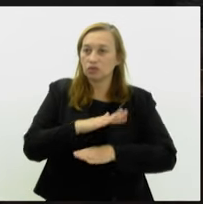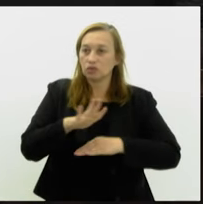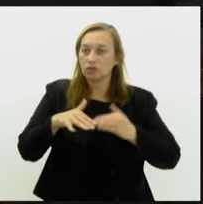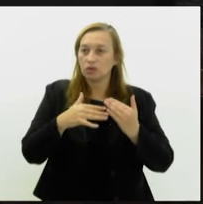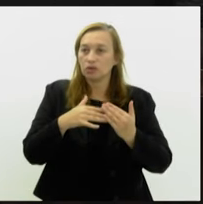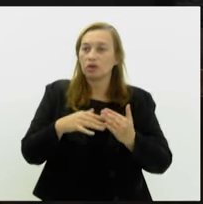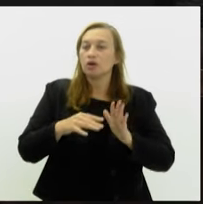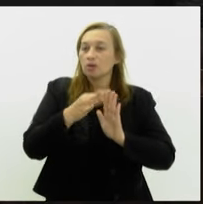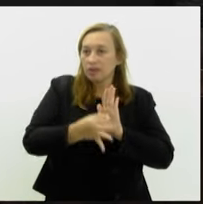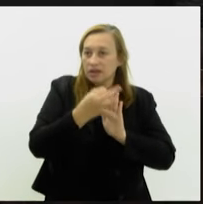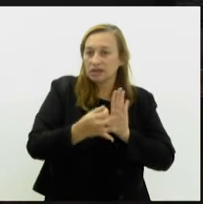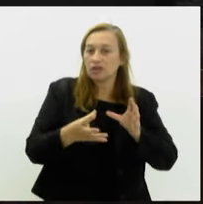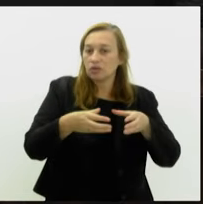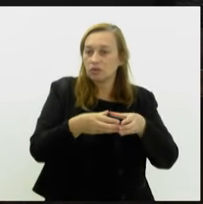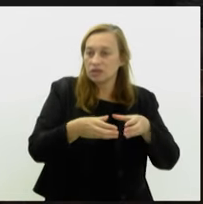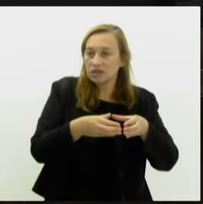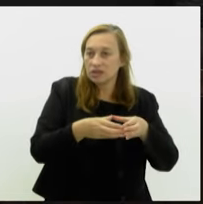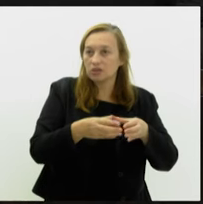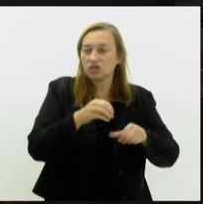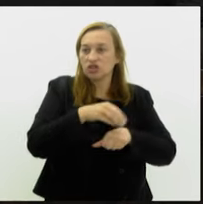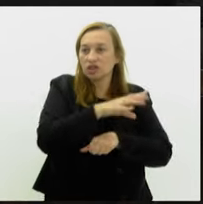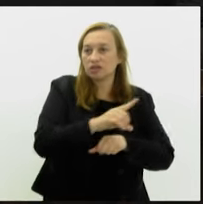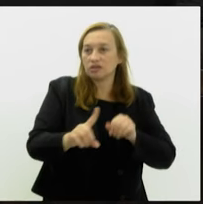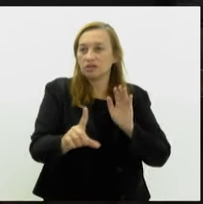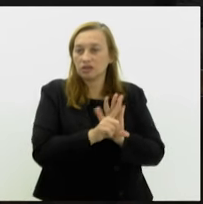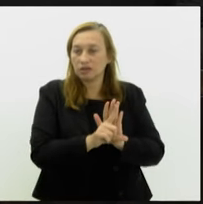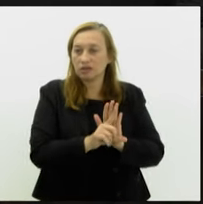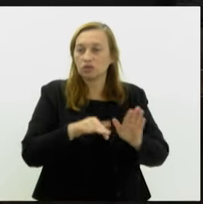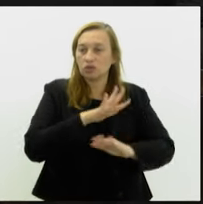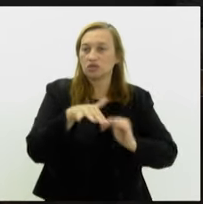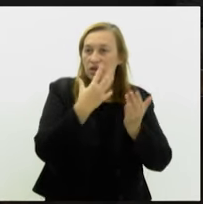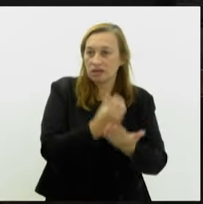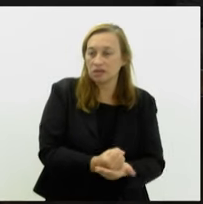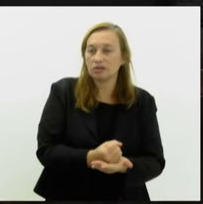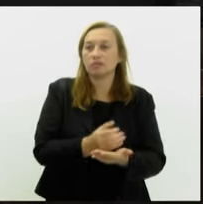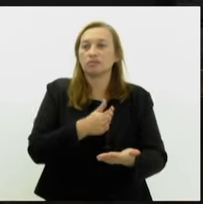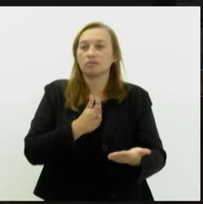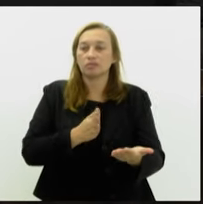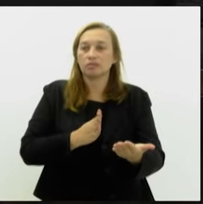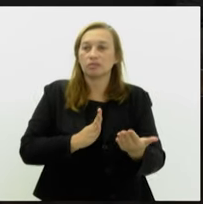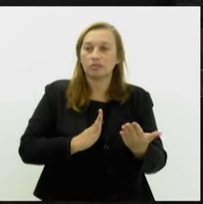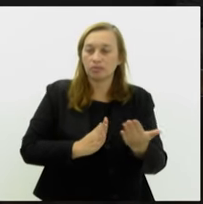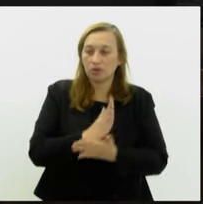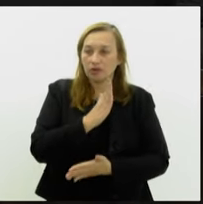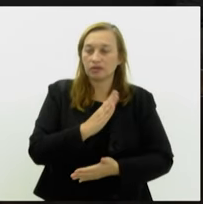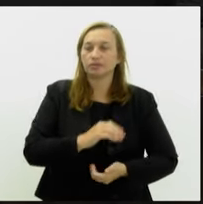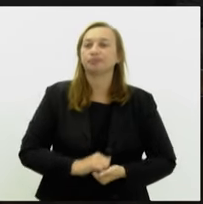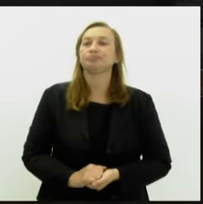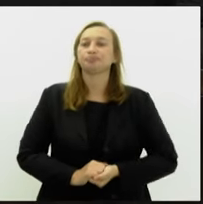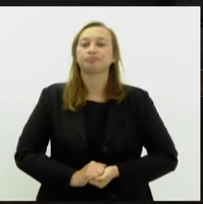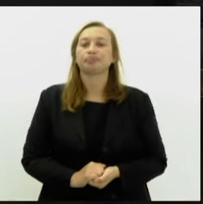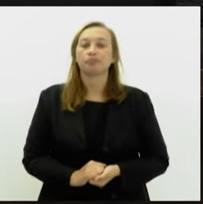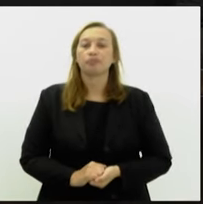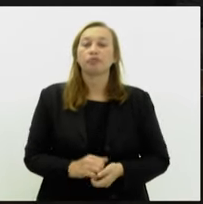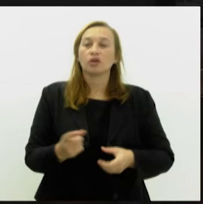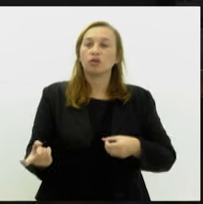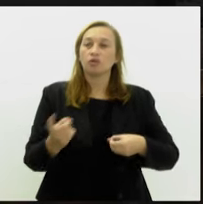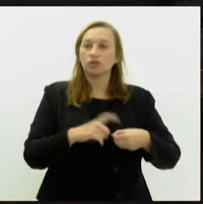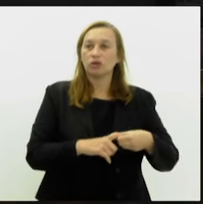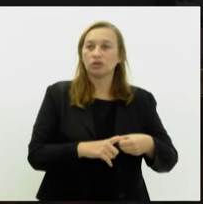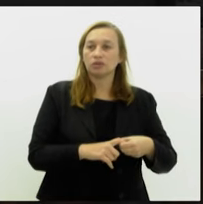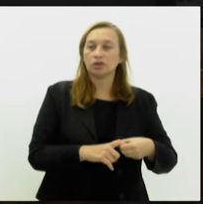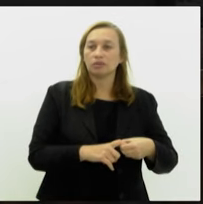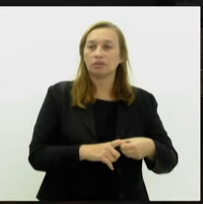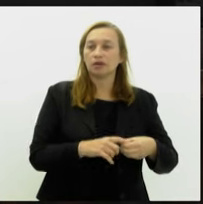votação, parecer da comissão de indicação legislativa. Os senhores que aprovam, permaneçam como estão. Aprovado. Retorno ao autor para